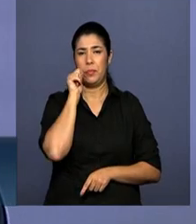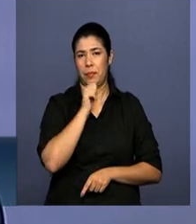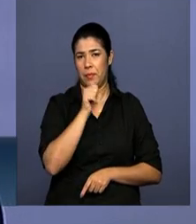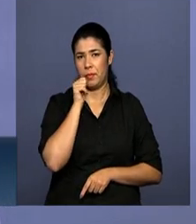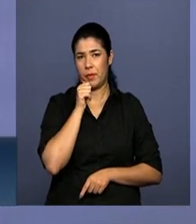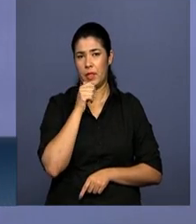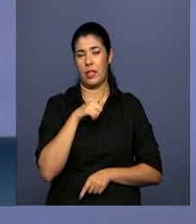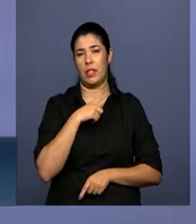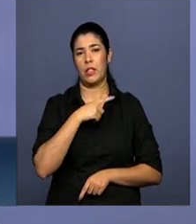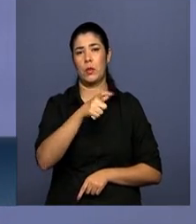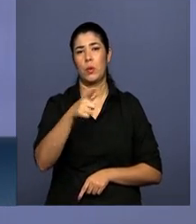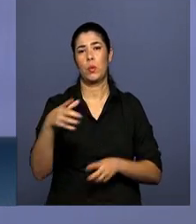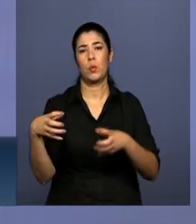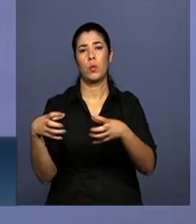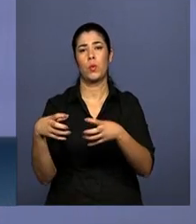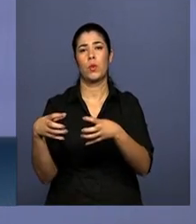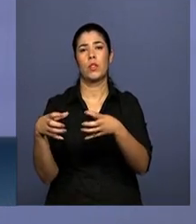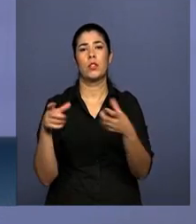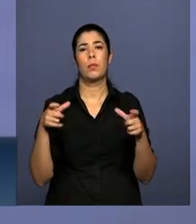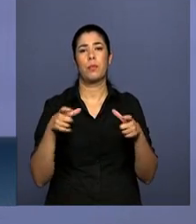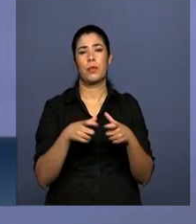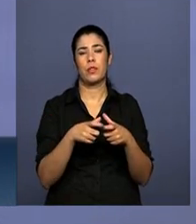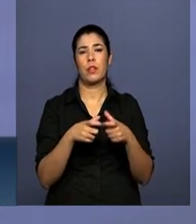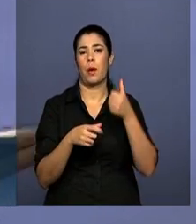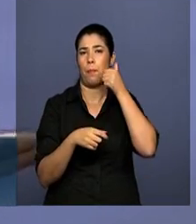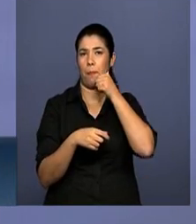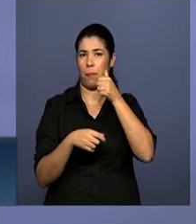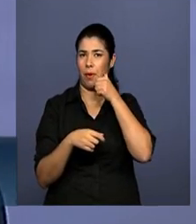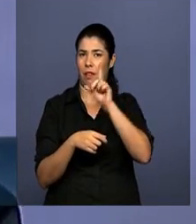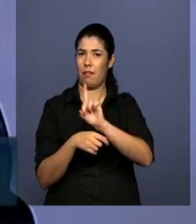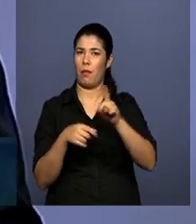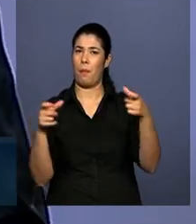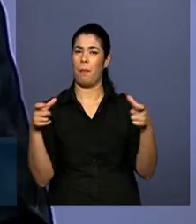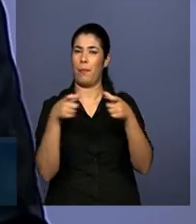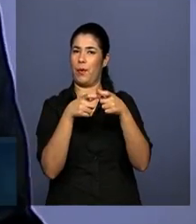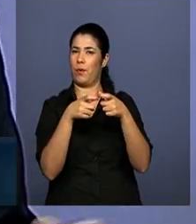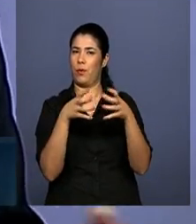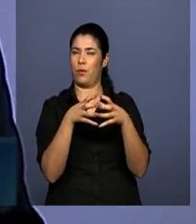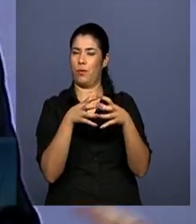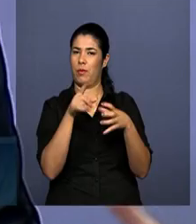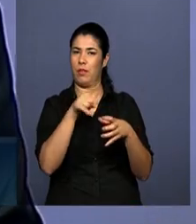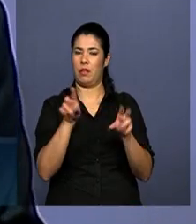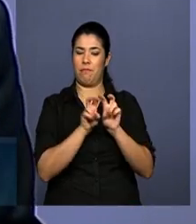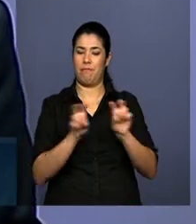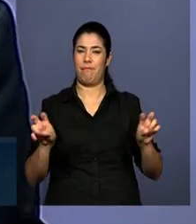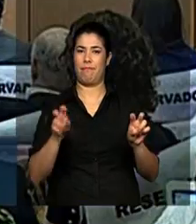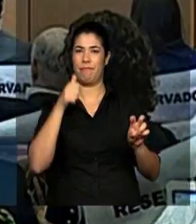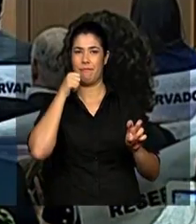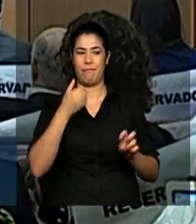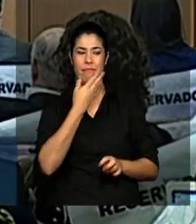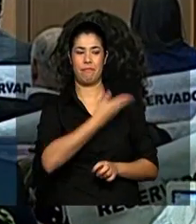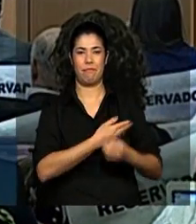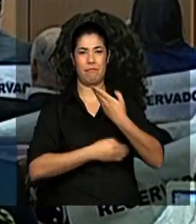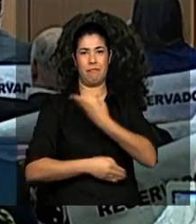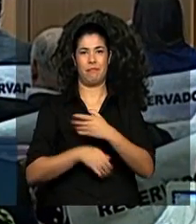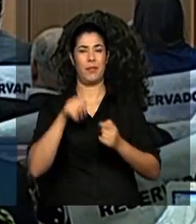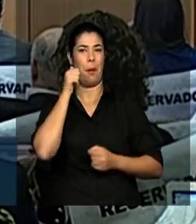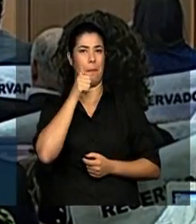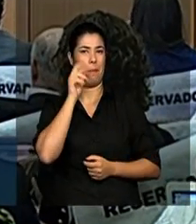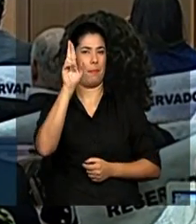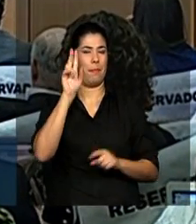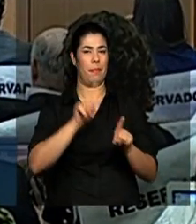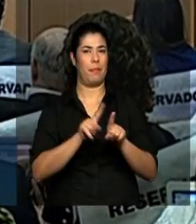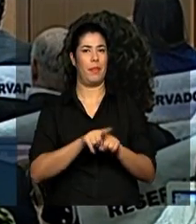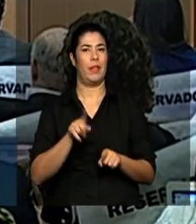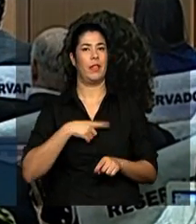uma das minorias. No caso, as mulheres nem são minorias. A começar por esta mesa, mas na expressão demográfica do país. Mas,